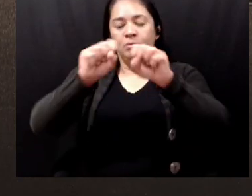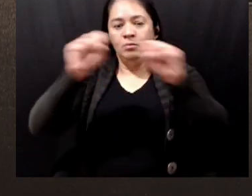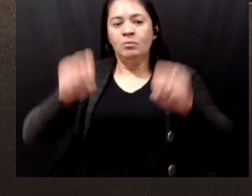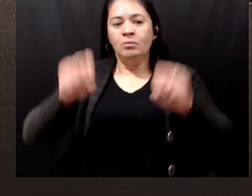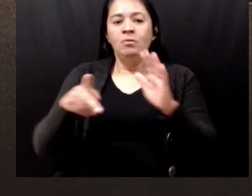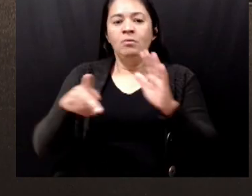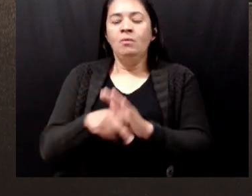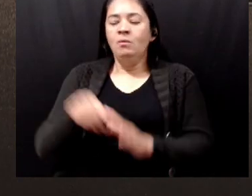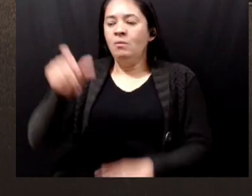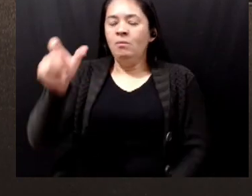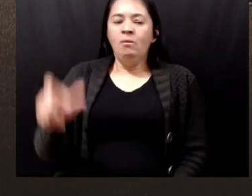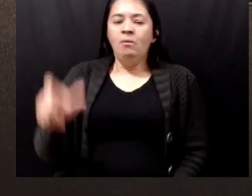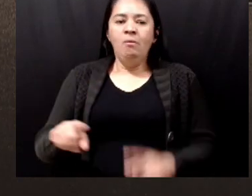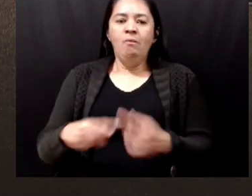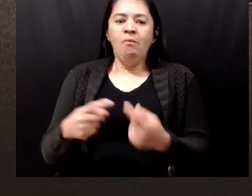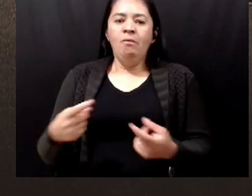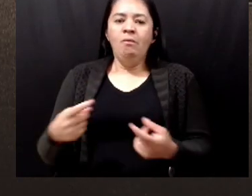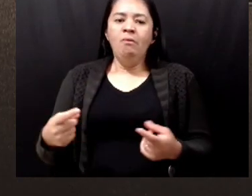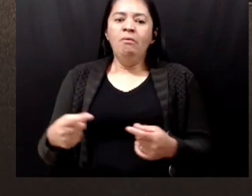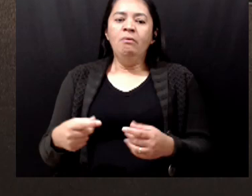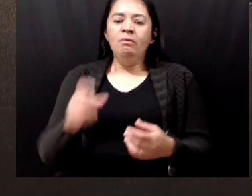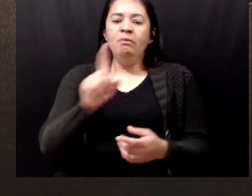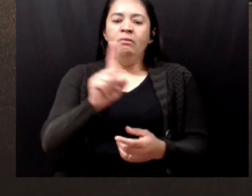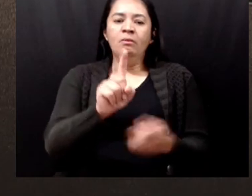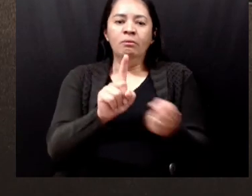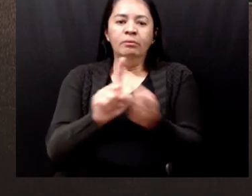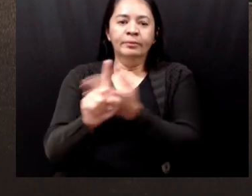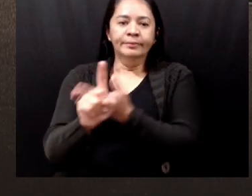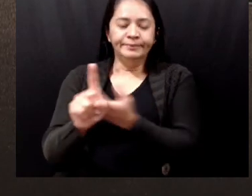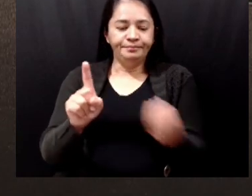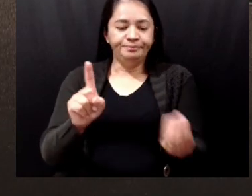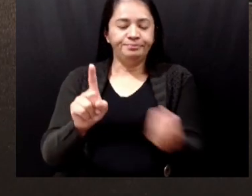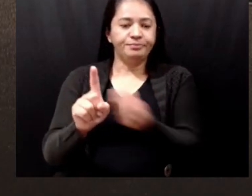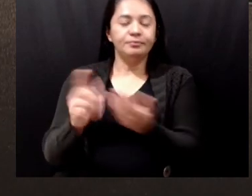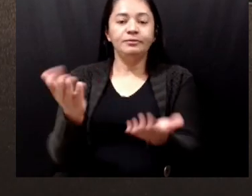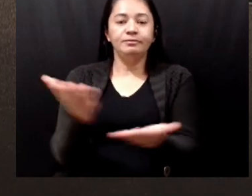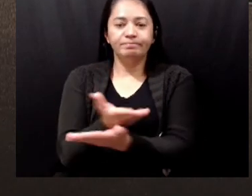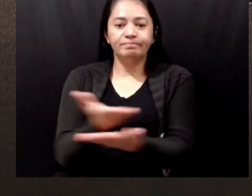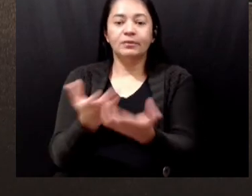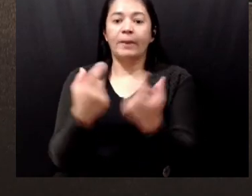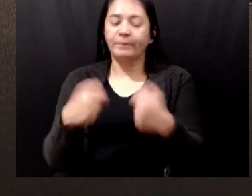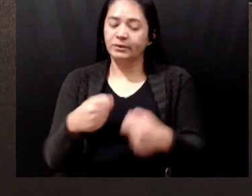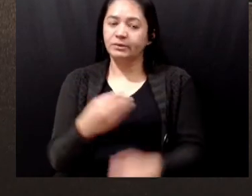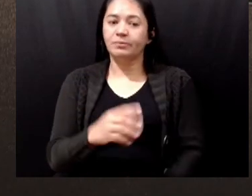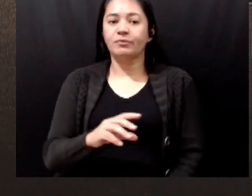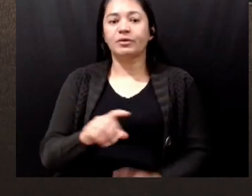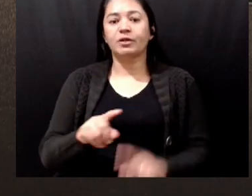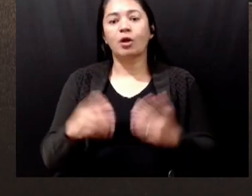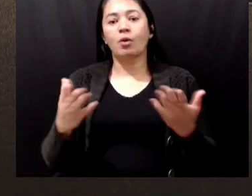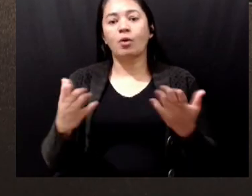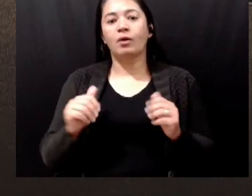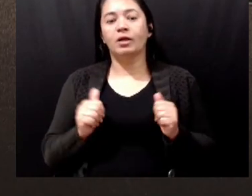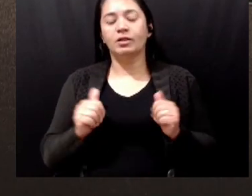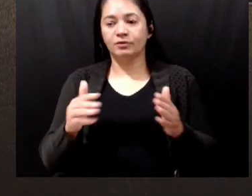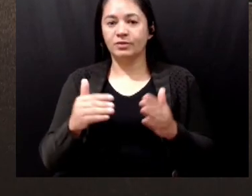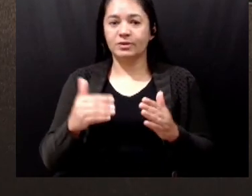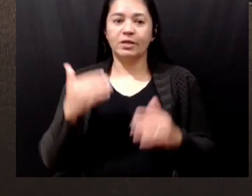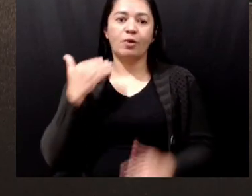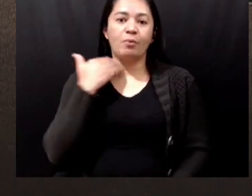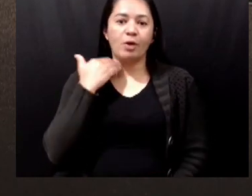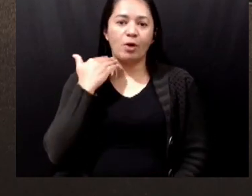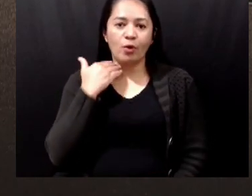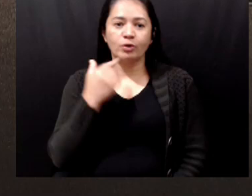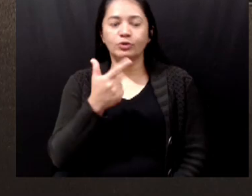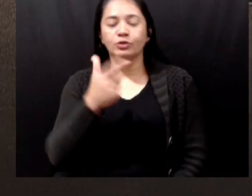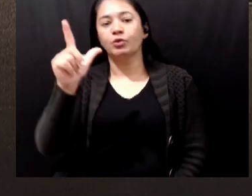Mas essa intermediadora, ela tem que existir. Você vai conseguir ter esse acesso e qualquer medida que você toma. Você abre uma conta em uma outra corretora de valores, né?